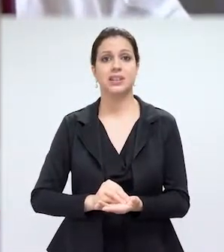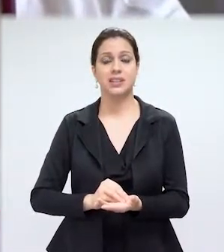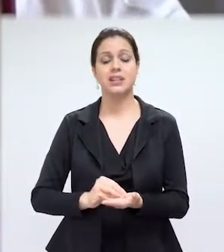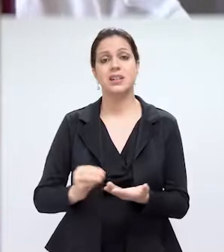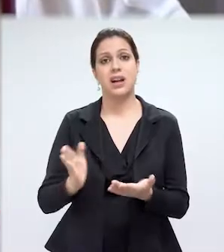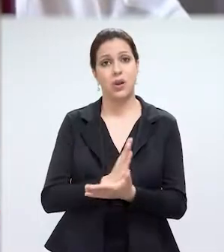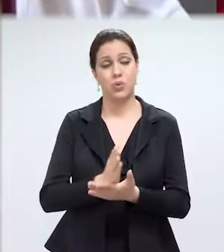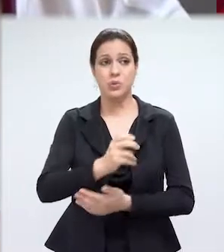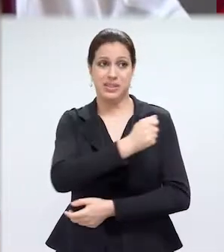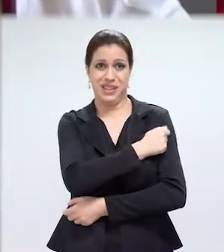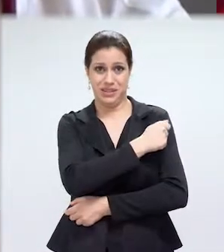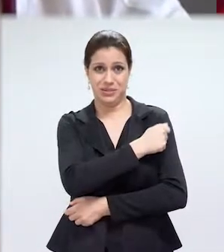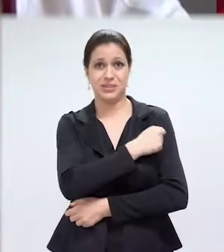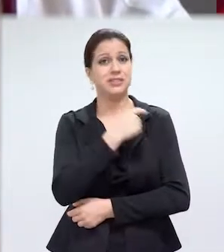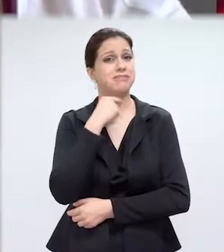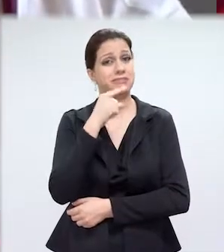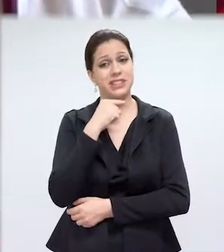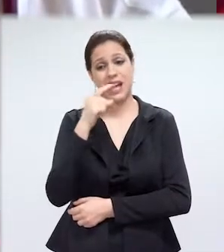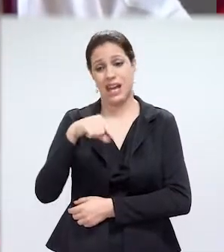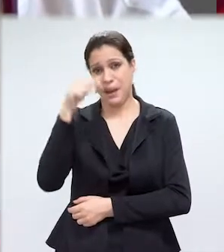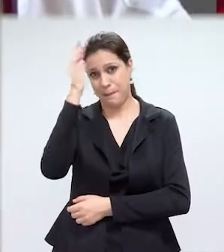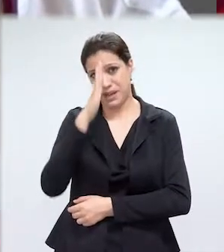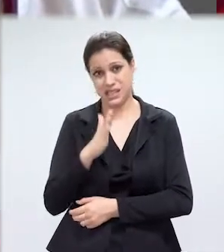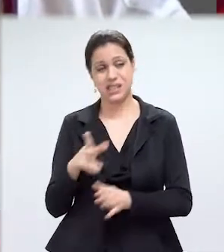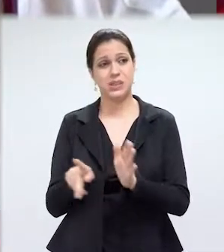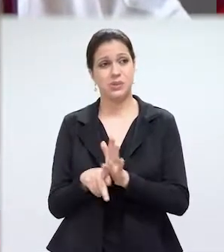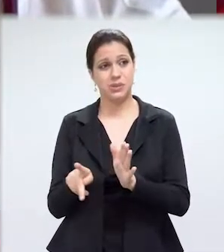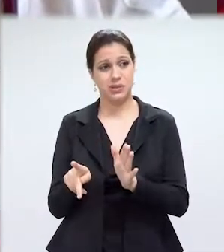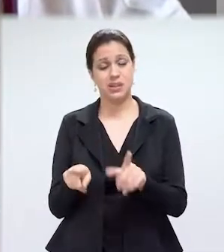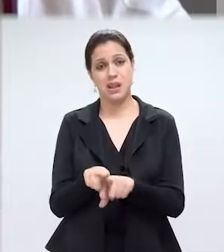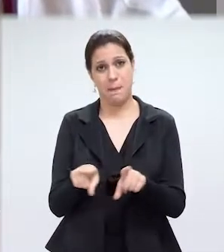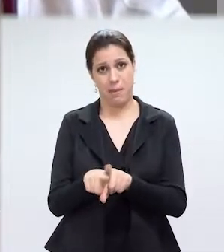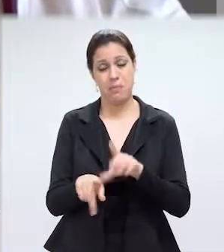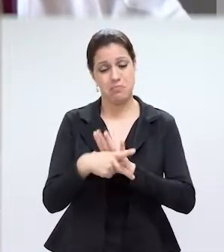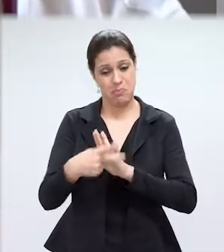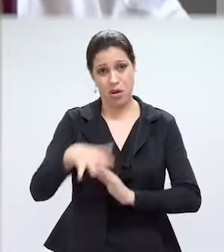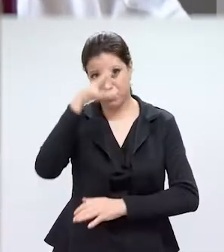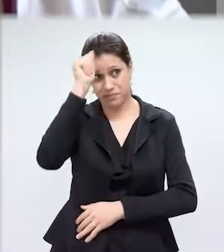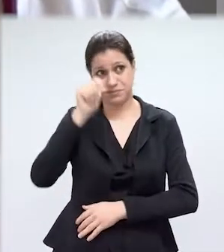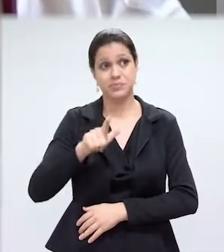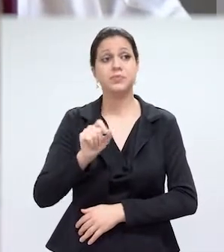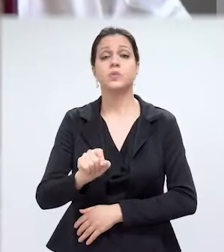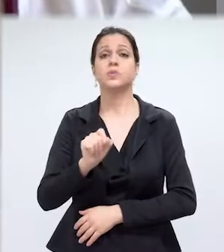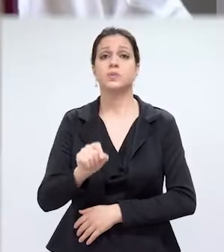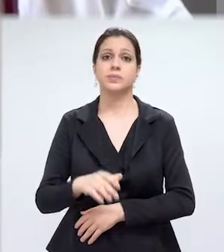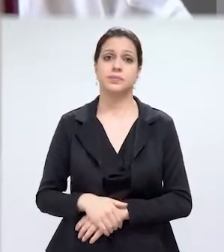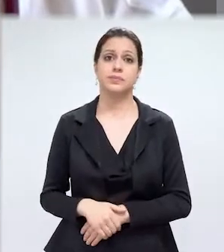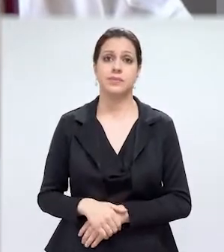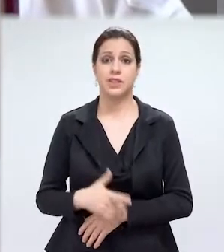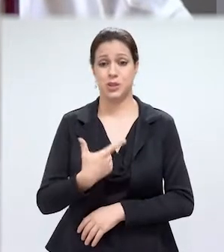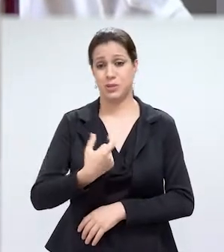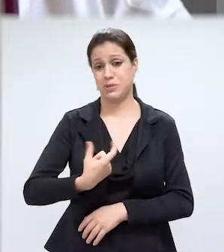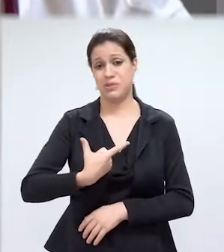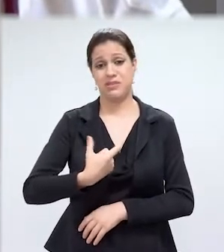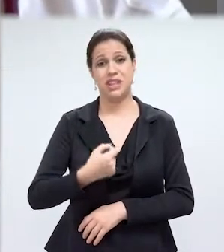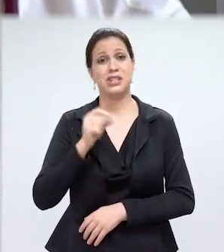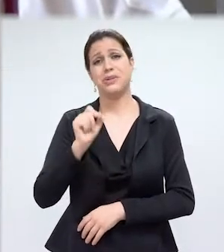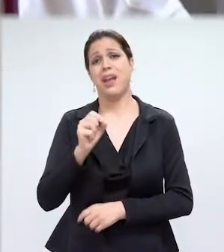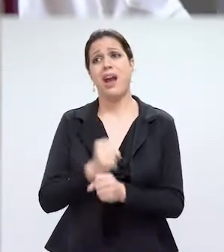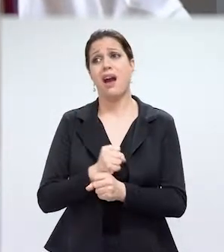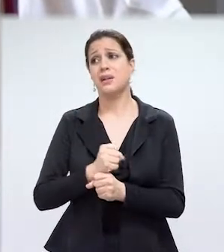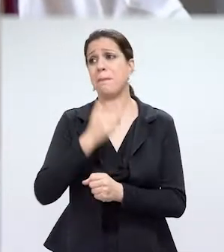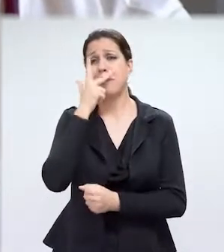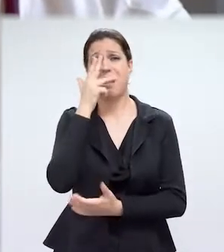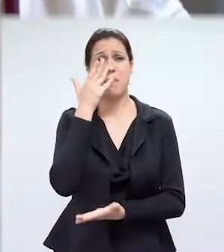falta de acesso por parte da população, por parte dos alunos brasileiros e sul-mato-grossenses por consequência, é que muita